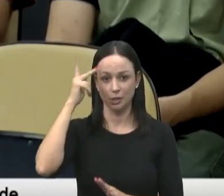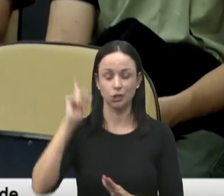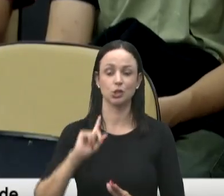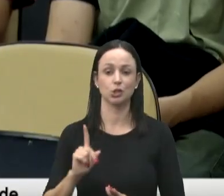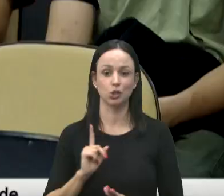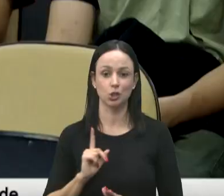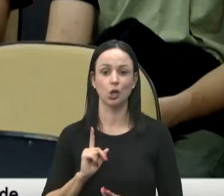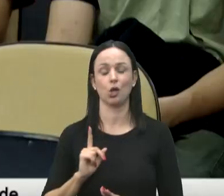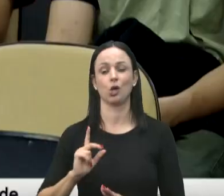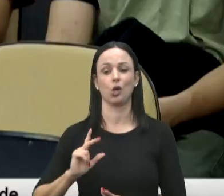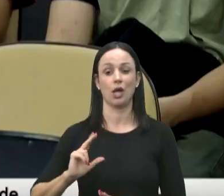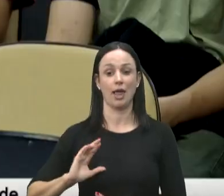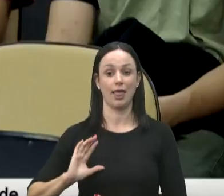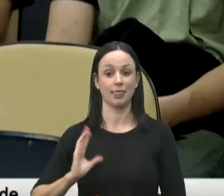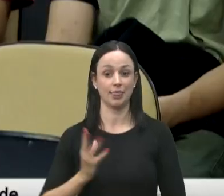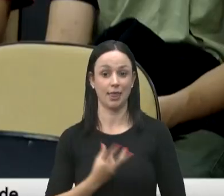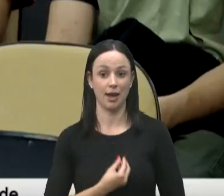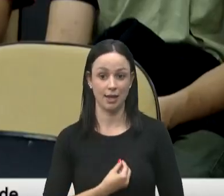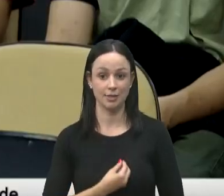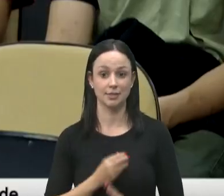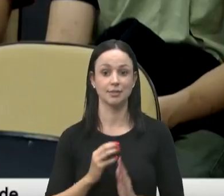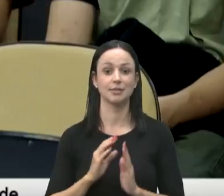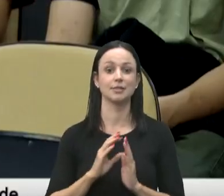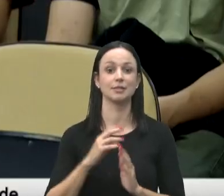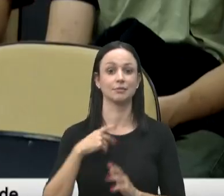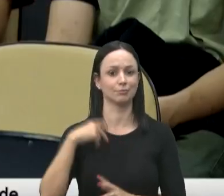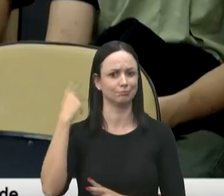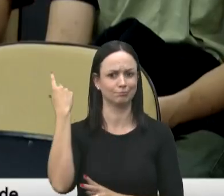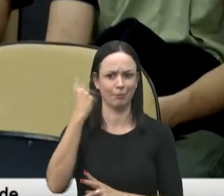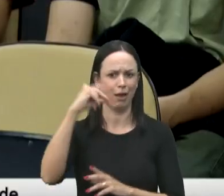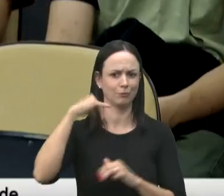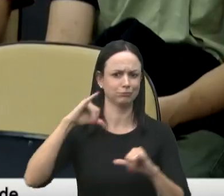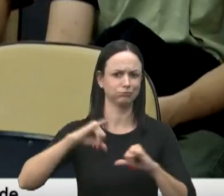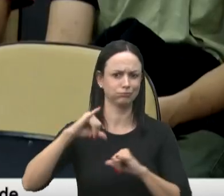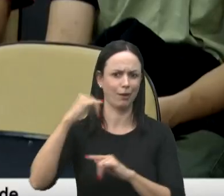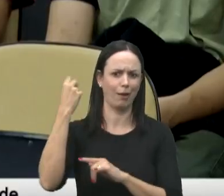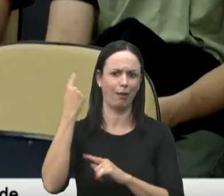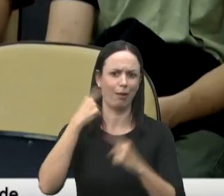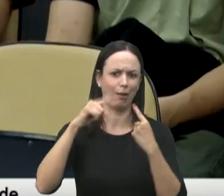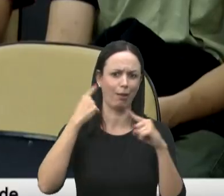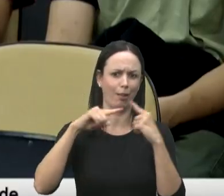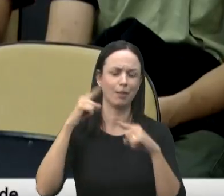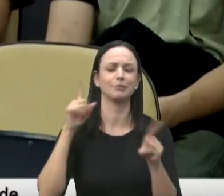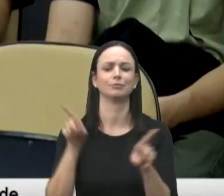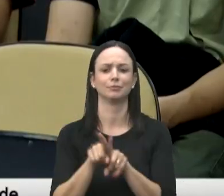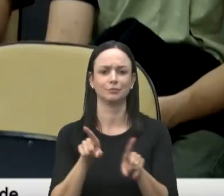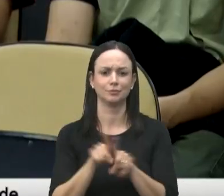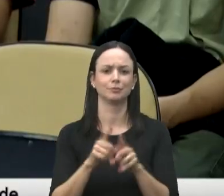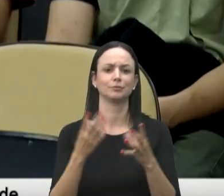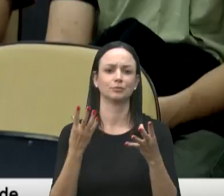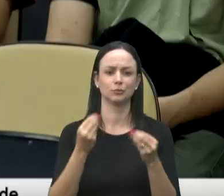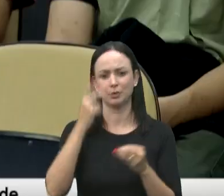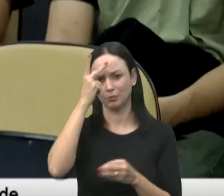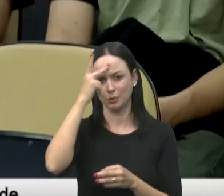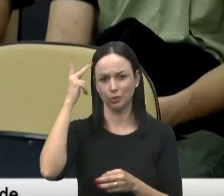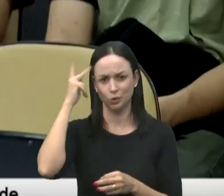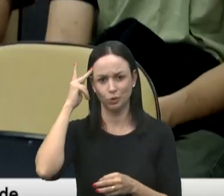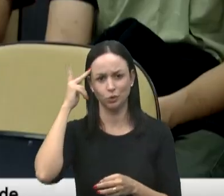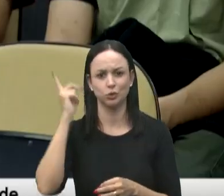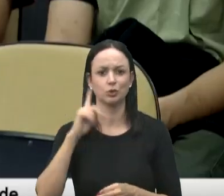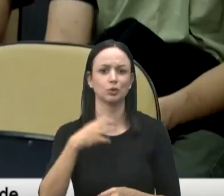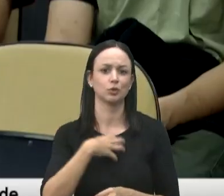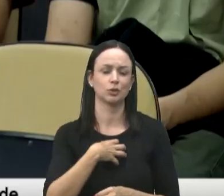minha cidade, e a gente levou muito pau, viu? Mas a gente também trouxe muita gente que não se